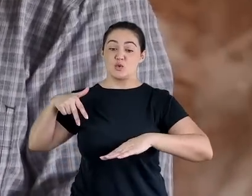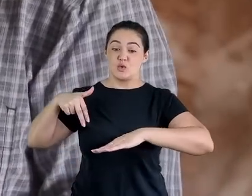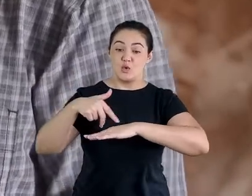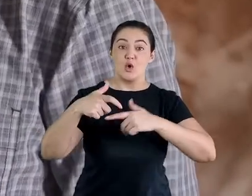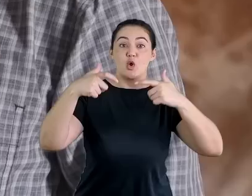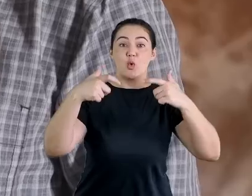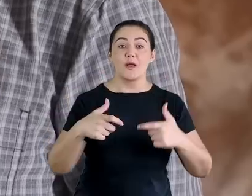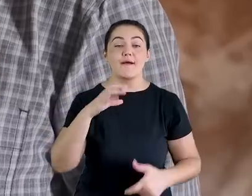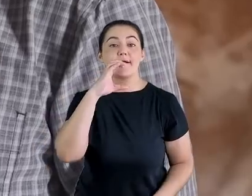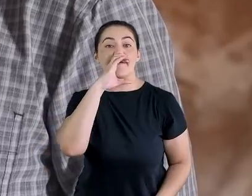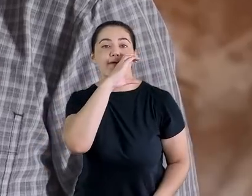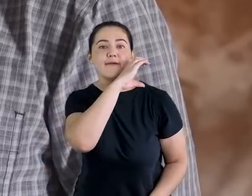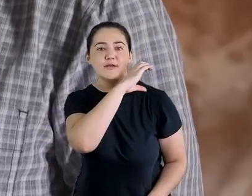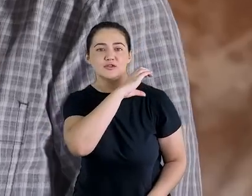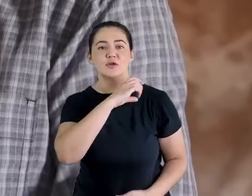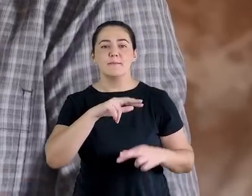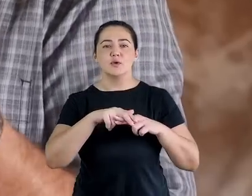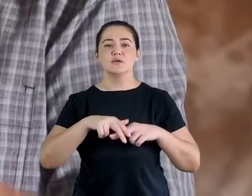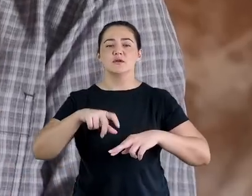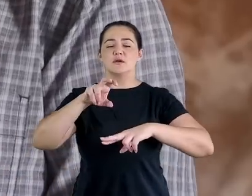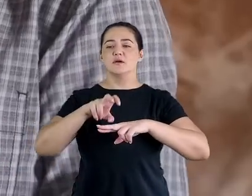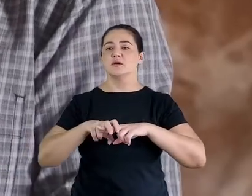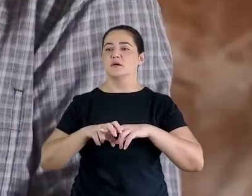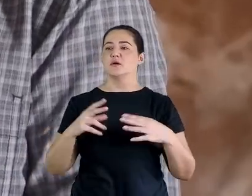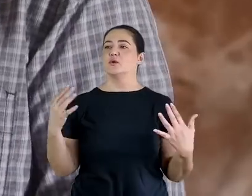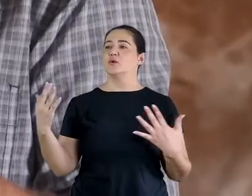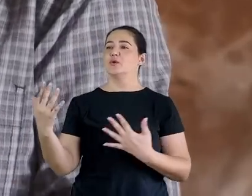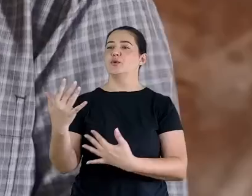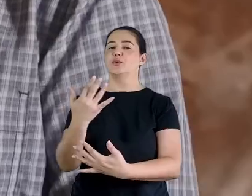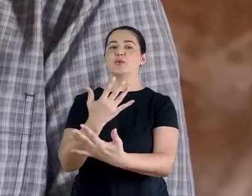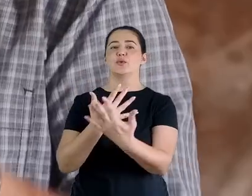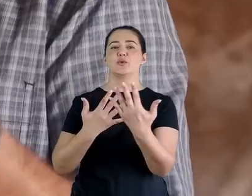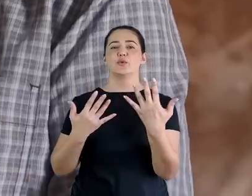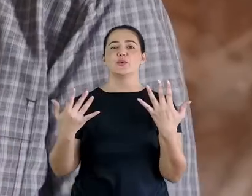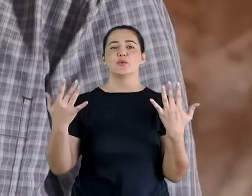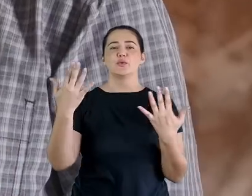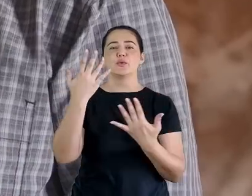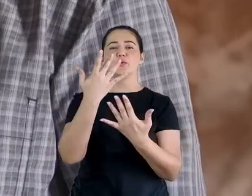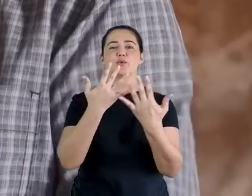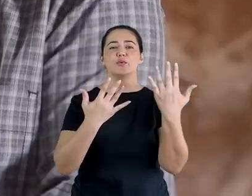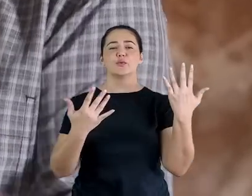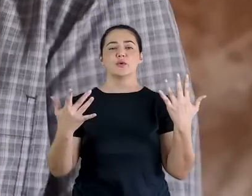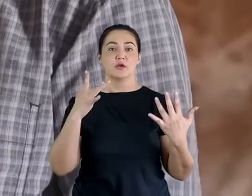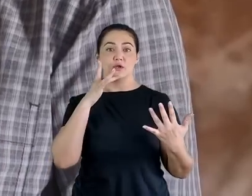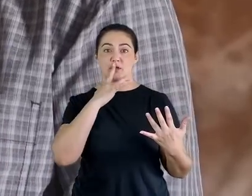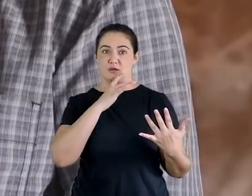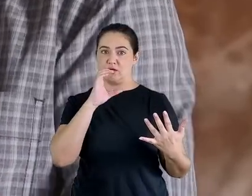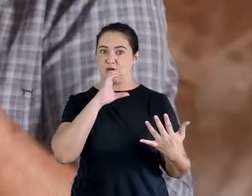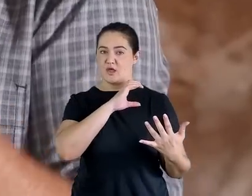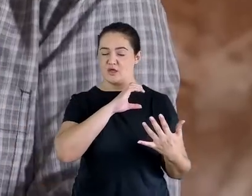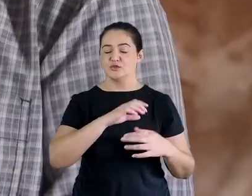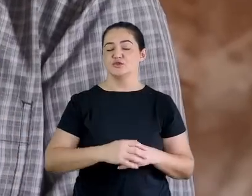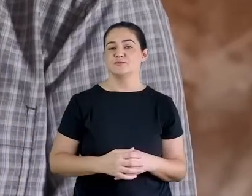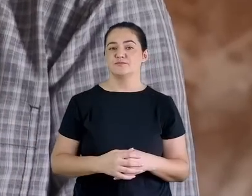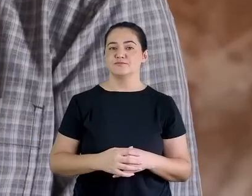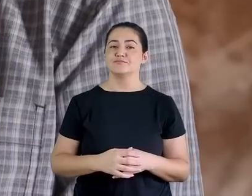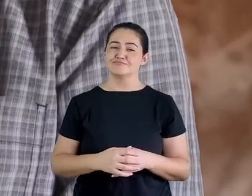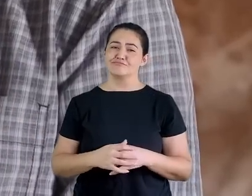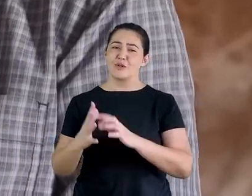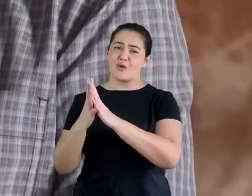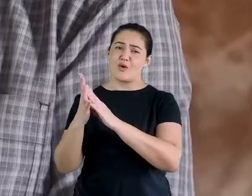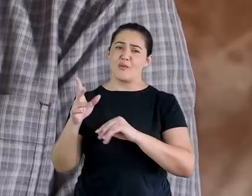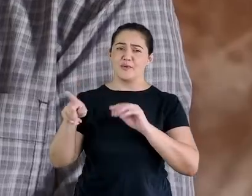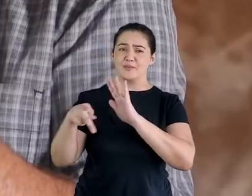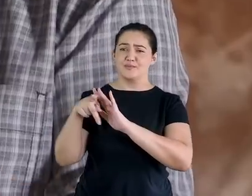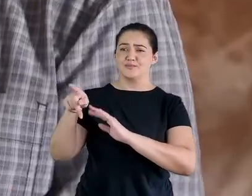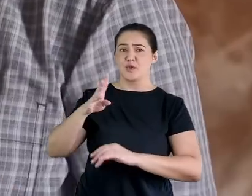mundo, é realmente algo que herdamos do mundo romano. E mais uma vez, o governo de Herodes está levando essa técnica mais sofisticada